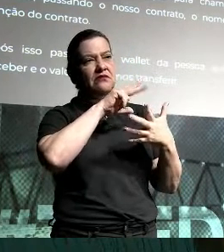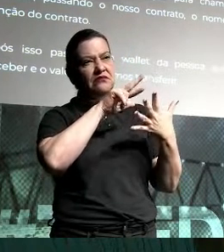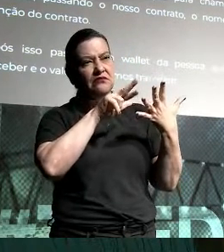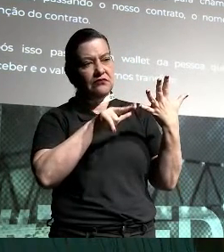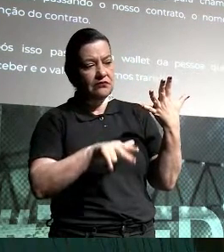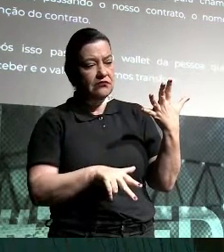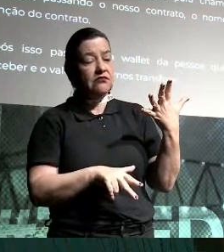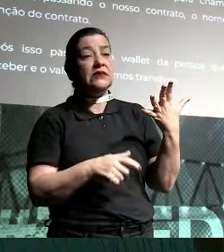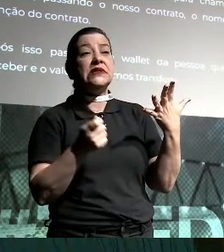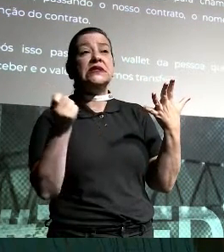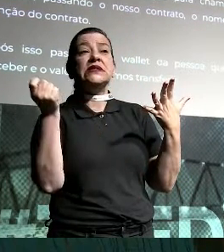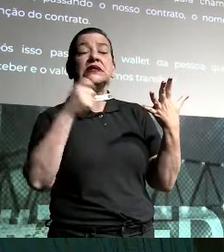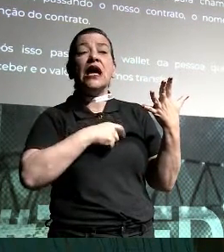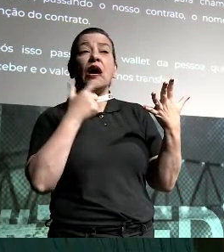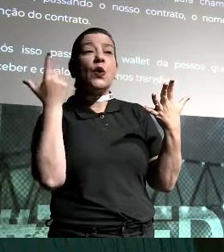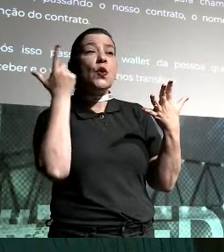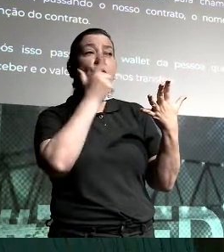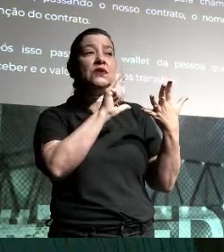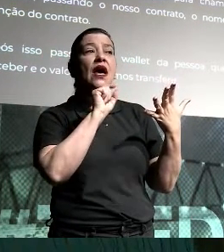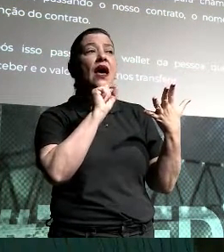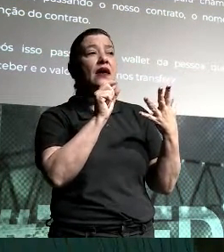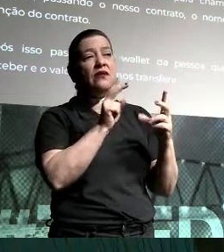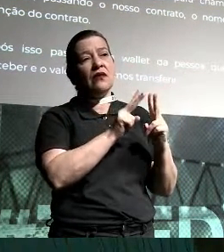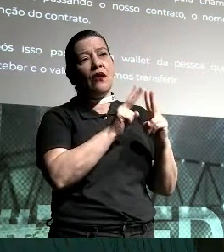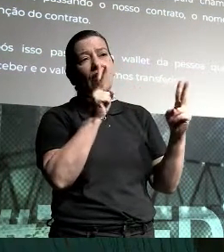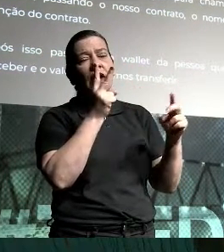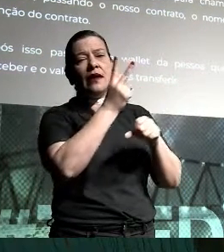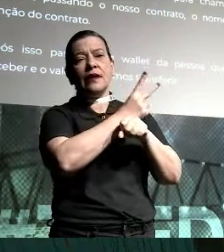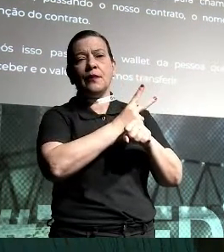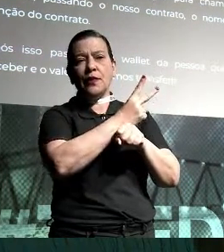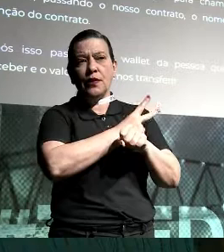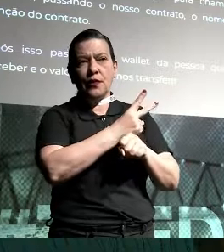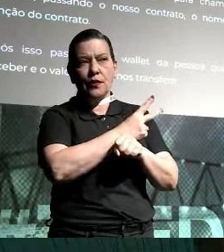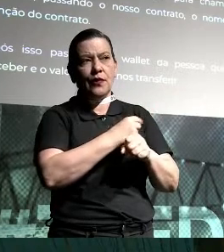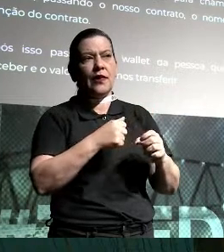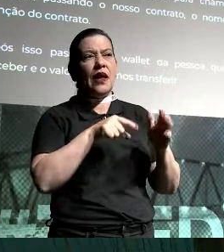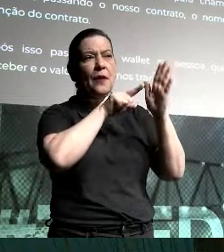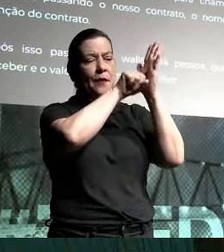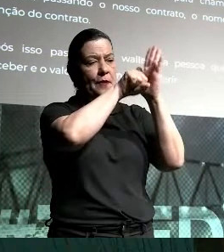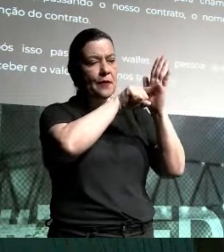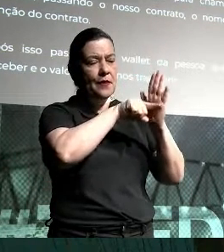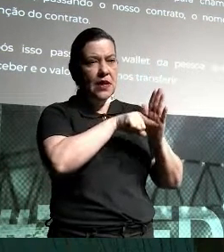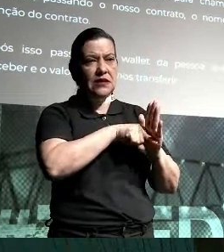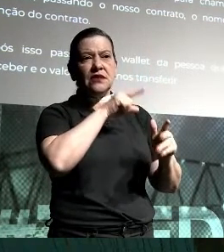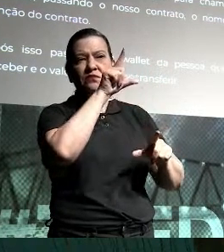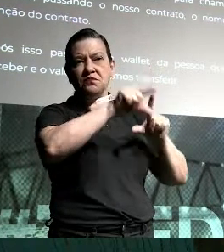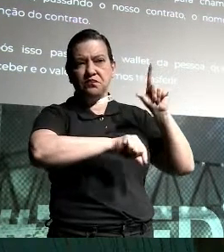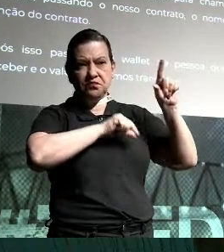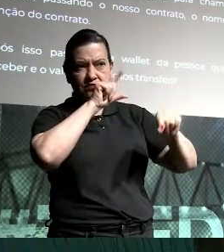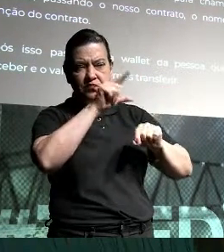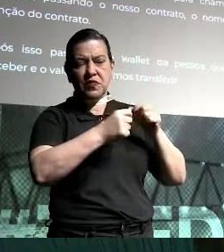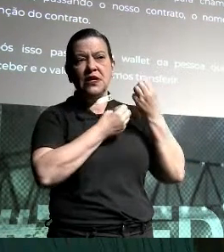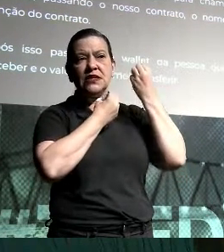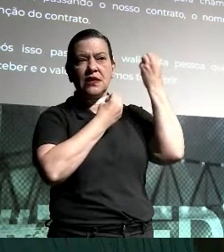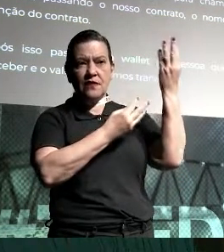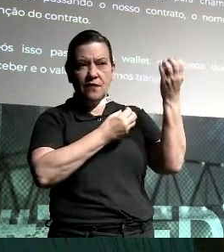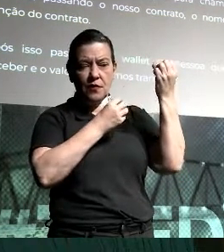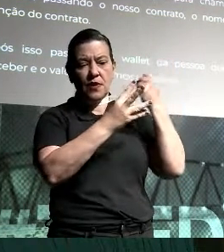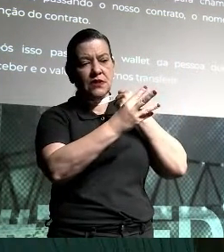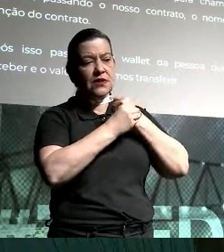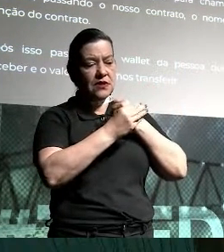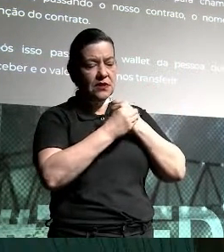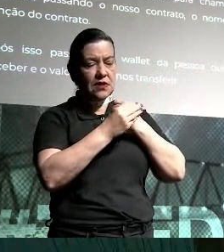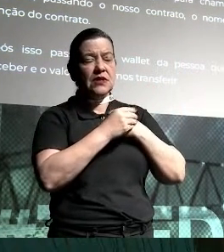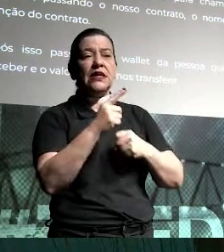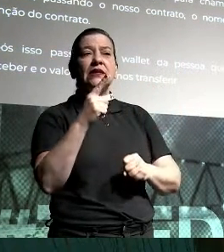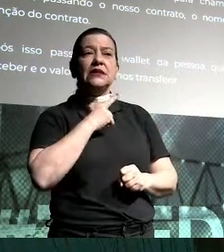Ethereum Mainnet, que você consegue achar isso online. Você tem a rede da Binance ou de qualquer outro lugar. Então, cada uma